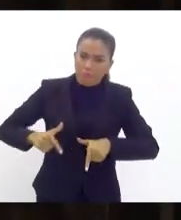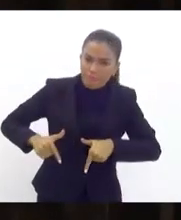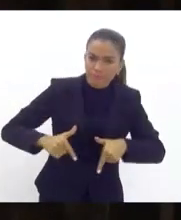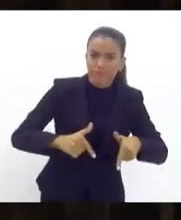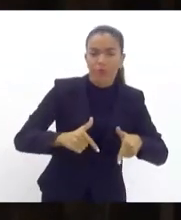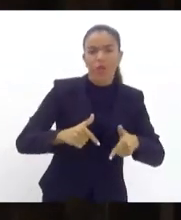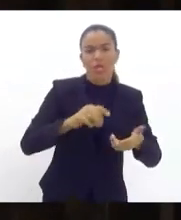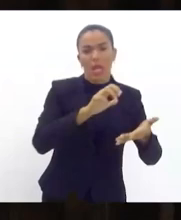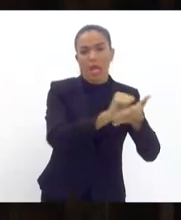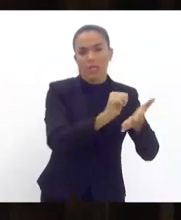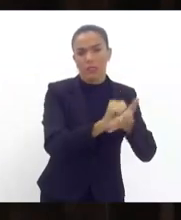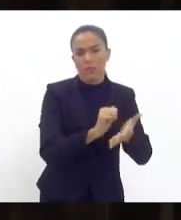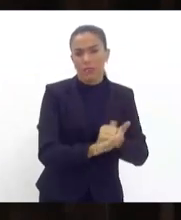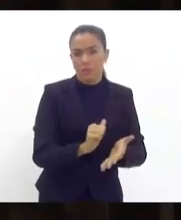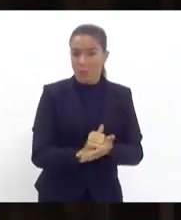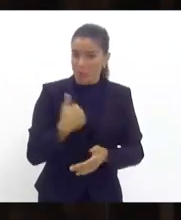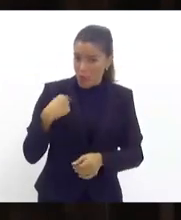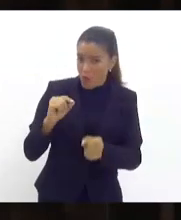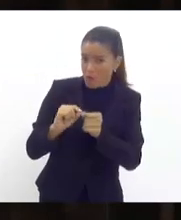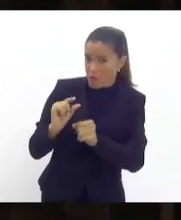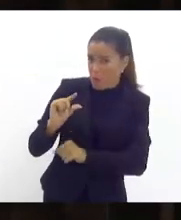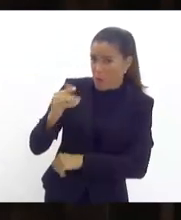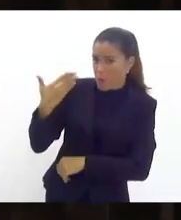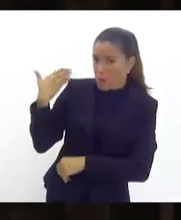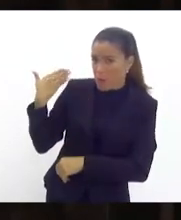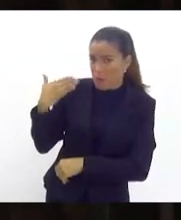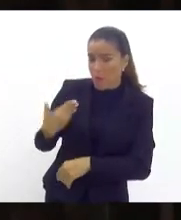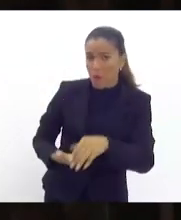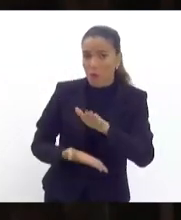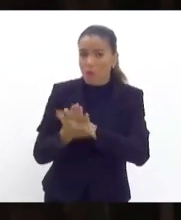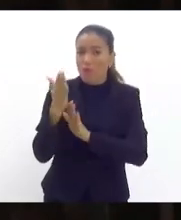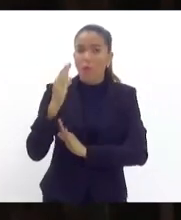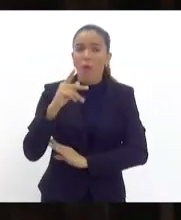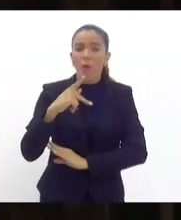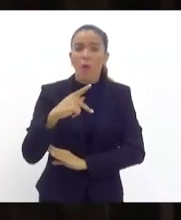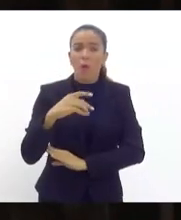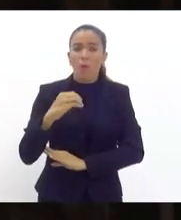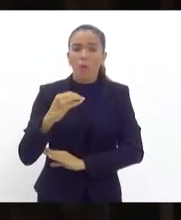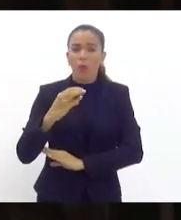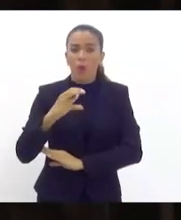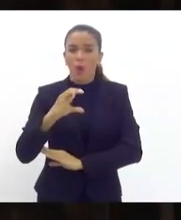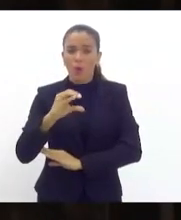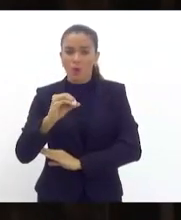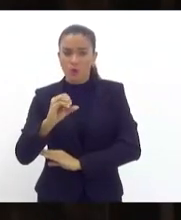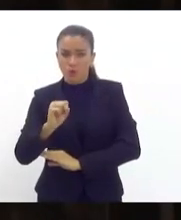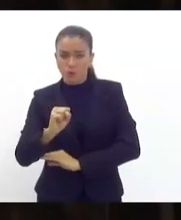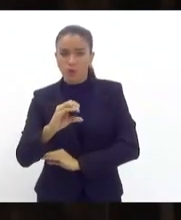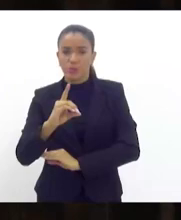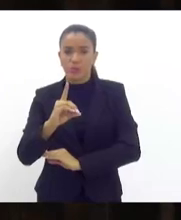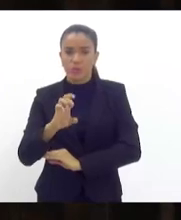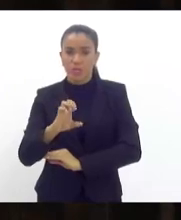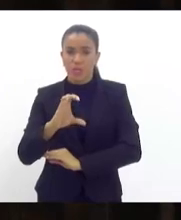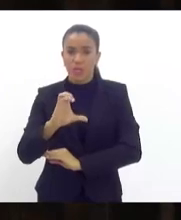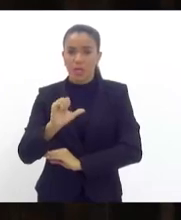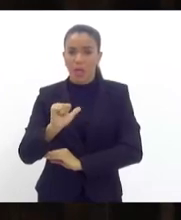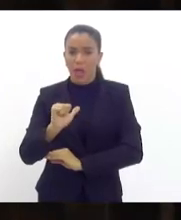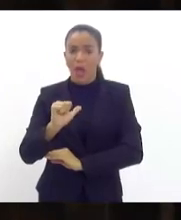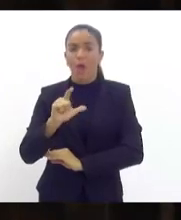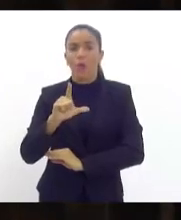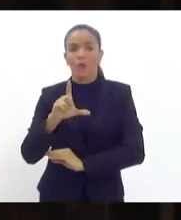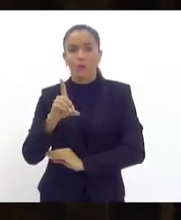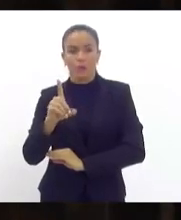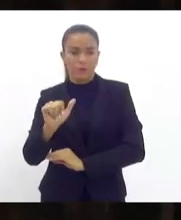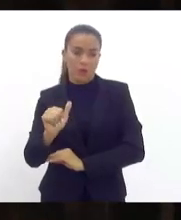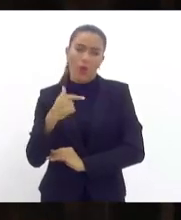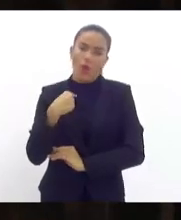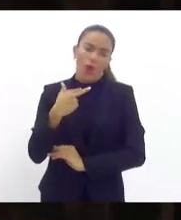cadastramento eu fiz há pouco tempo uma viagem a Poços de Calda e a cidade tem óbvio não tem